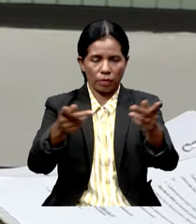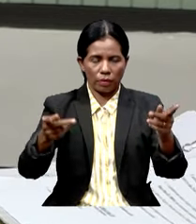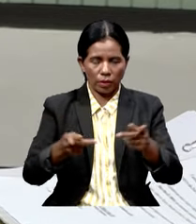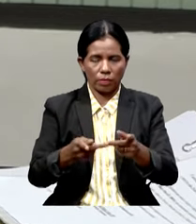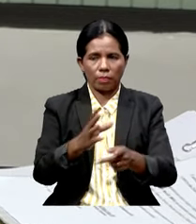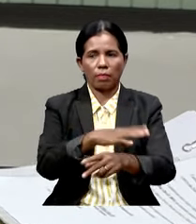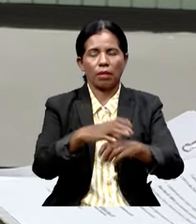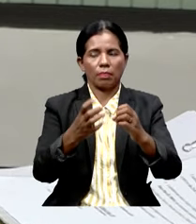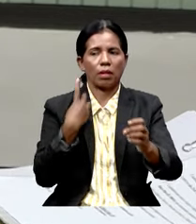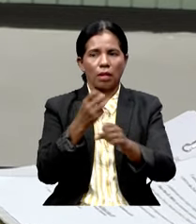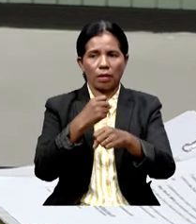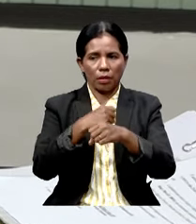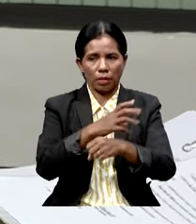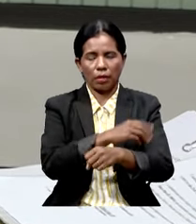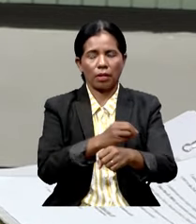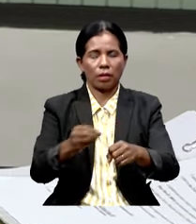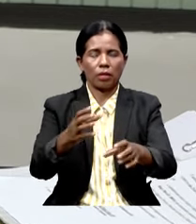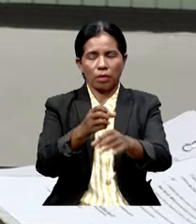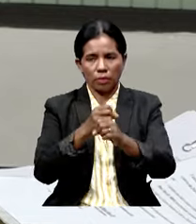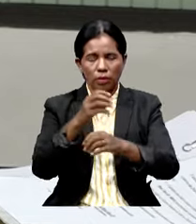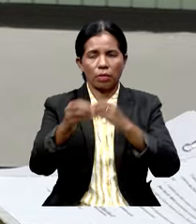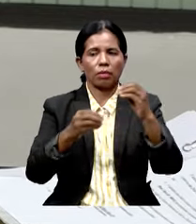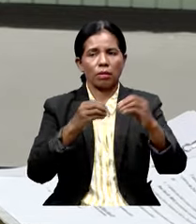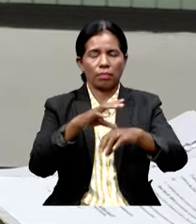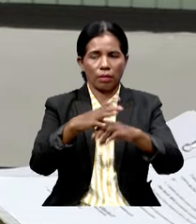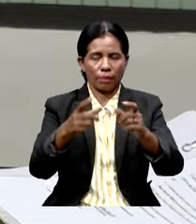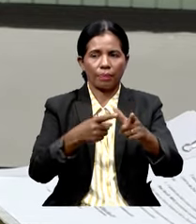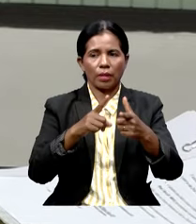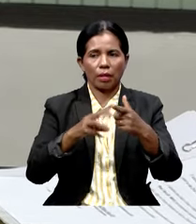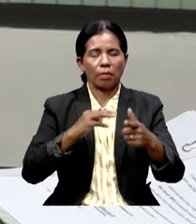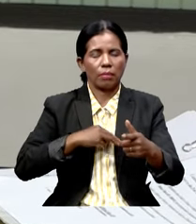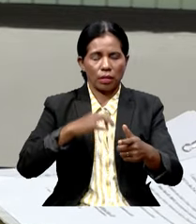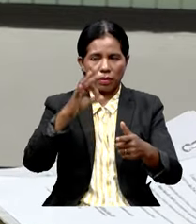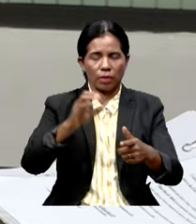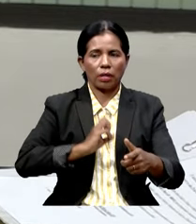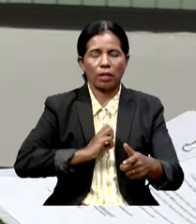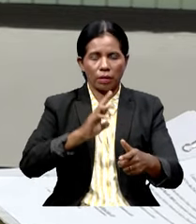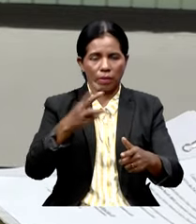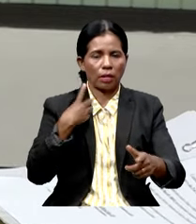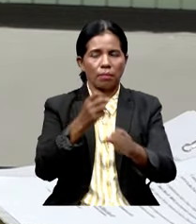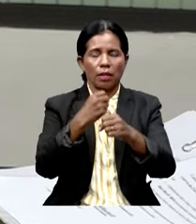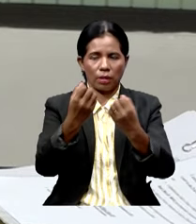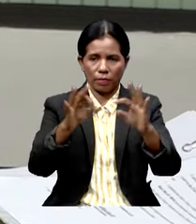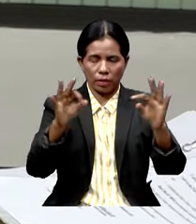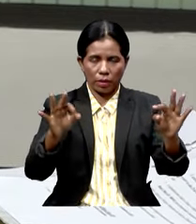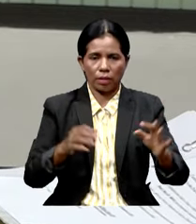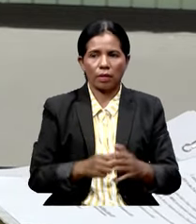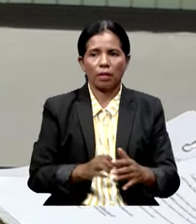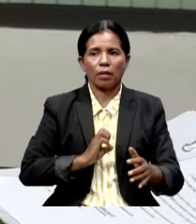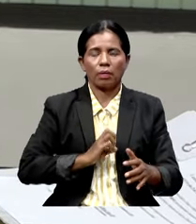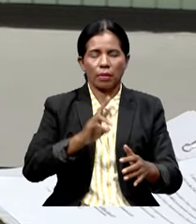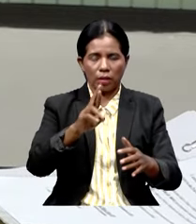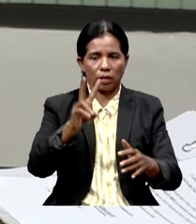agora me halona, o engenheiro bahala levantamento com o barai, Manufarri, a Hermera, a me bahal teona, Hermera e a